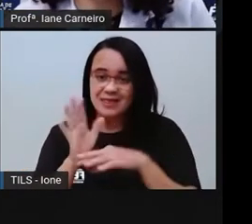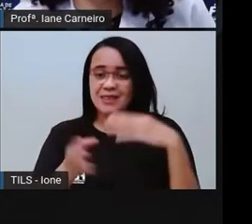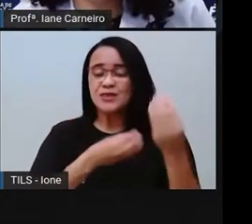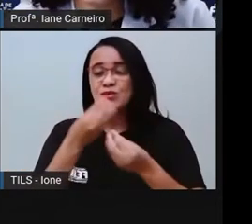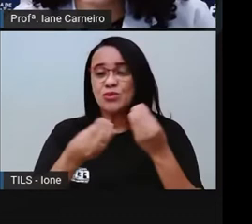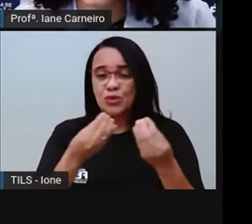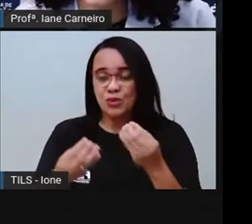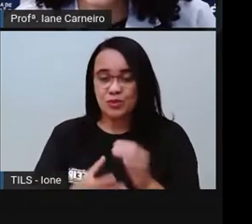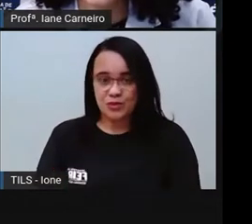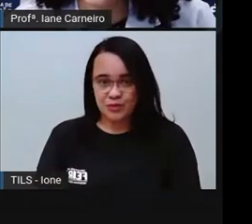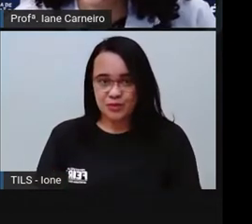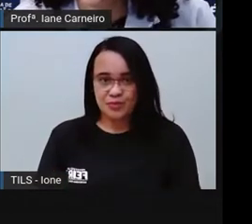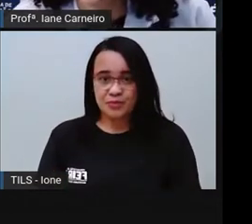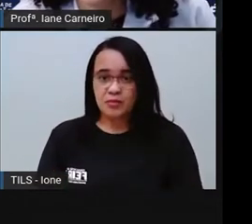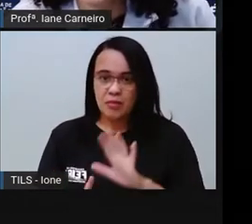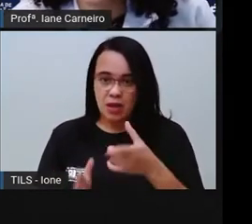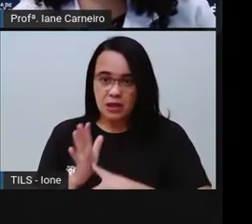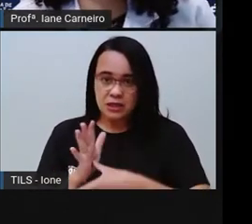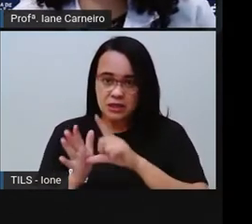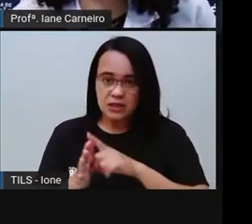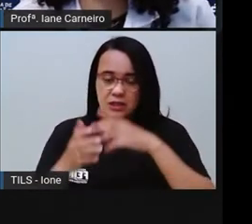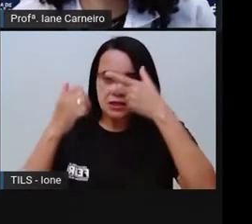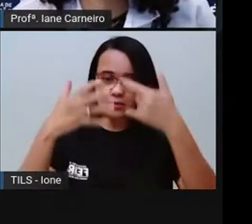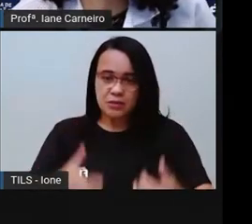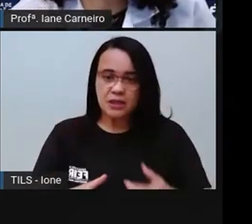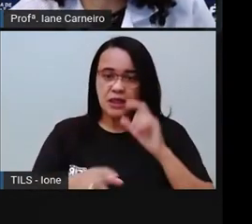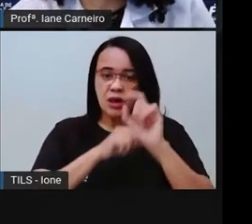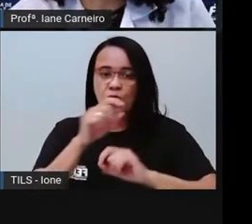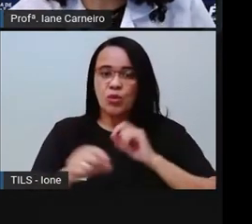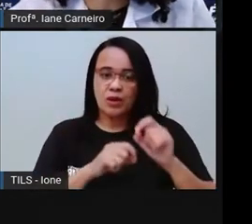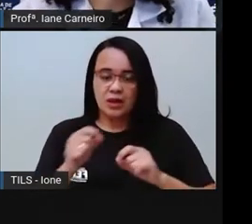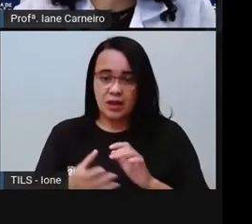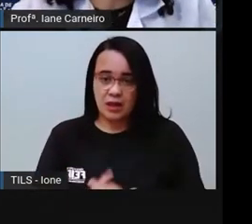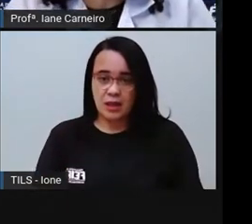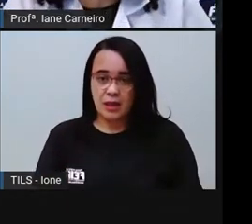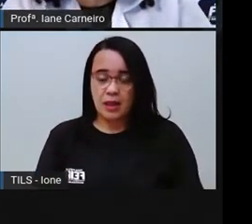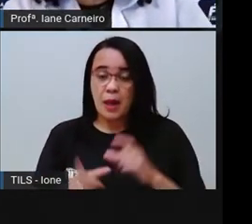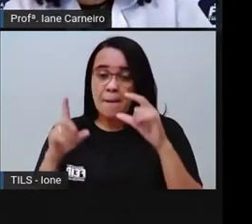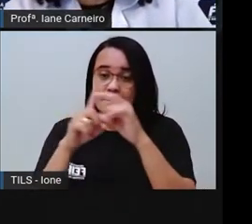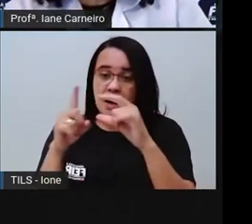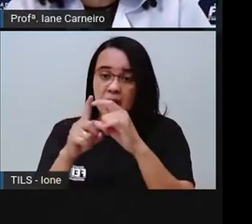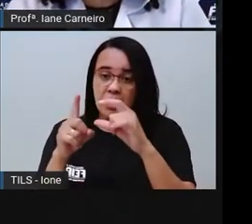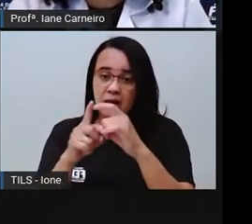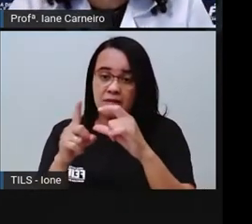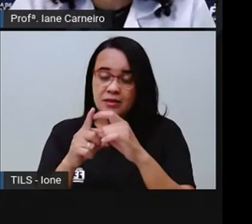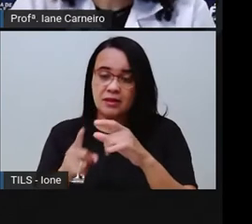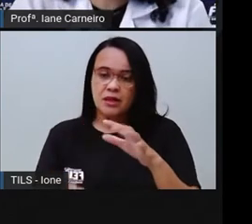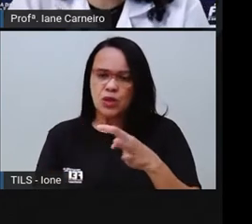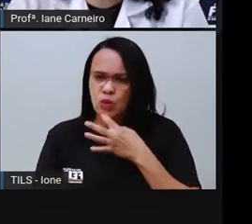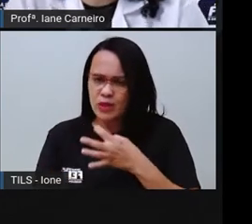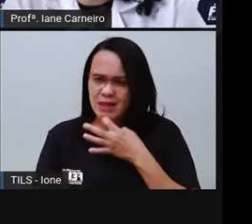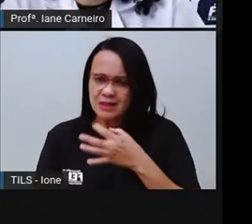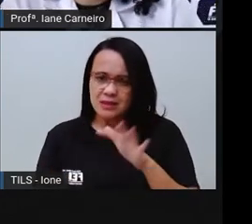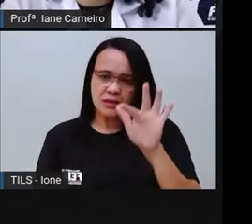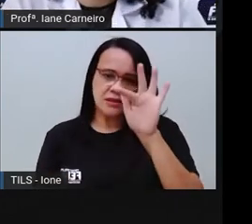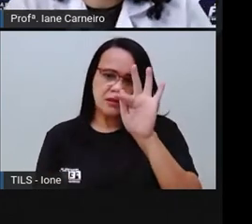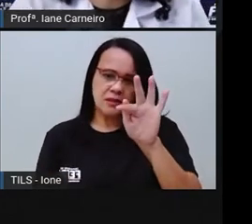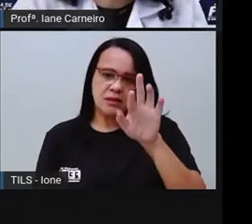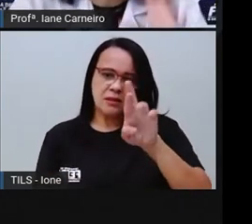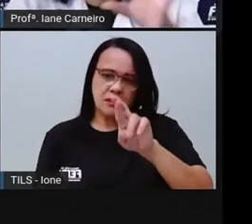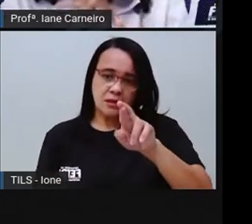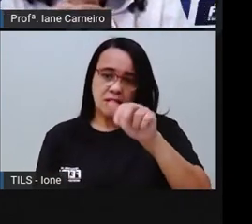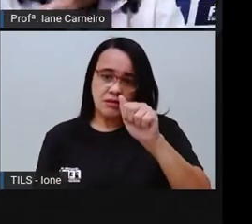queria conversar com você sobre essa pior sobre a palavra Frade Você sabe o que é um frade é como se